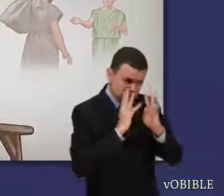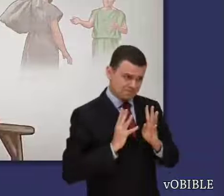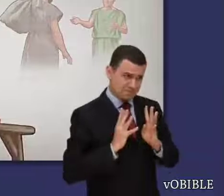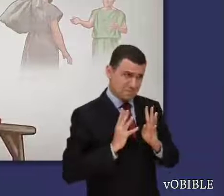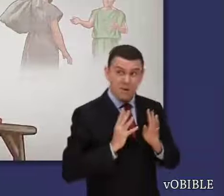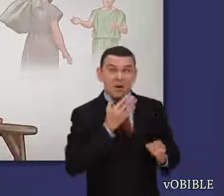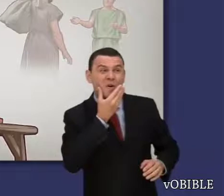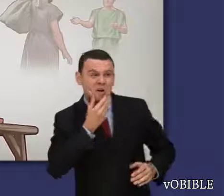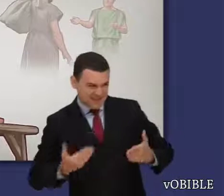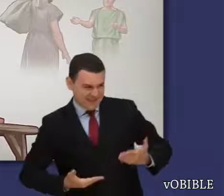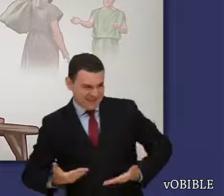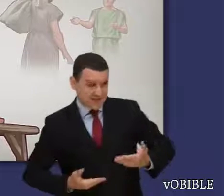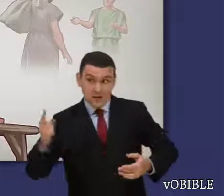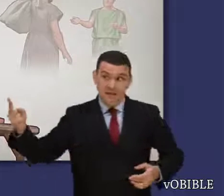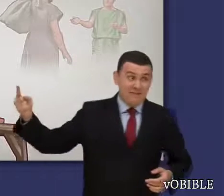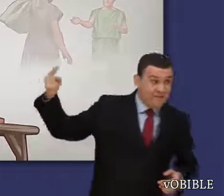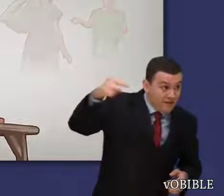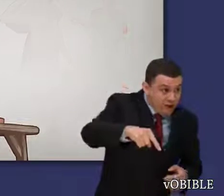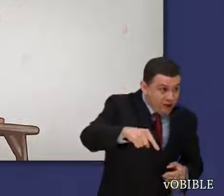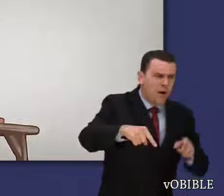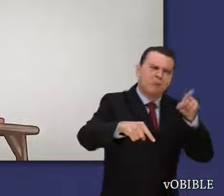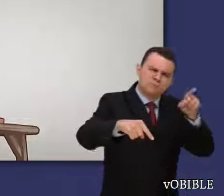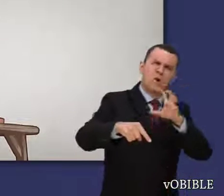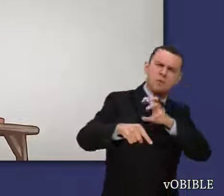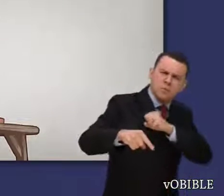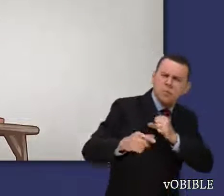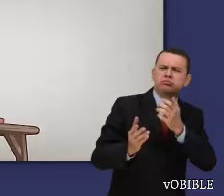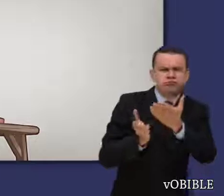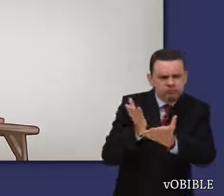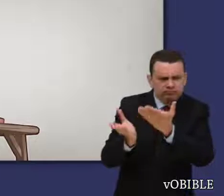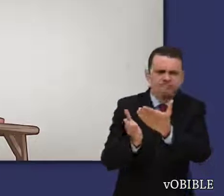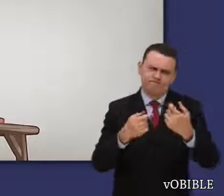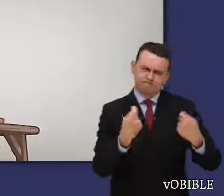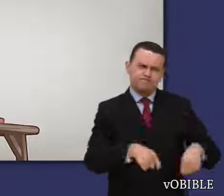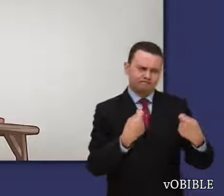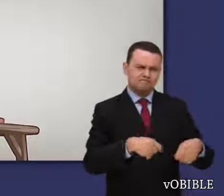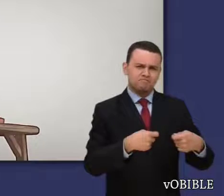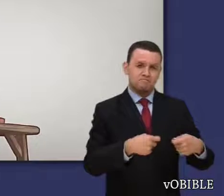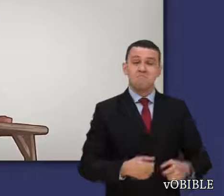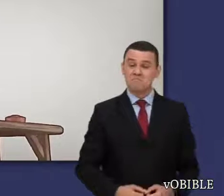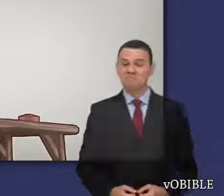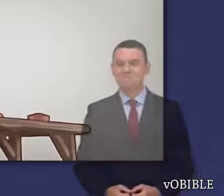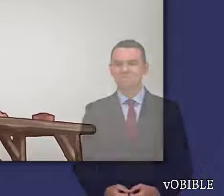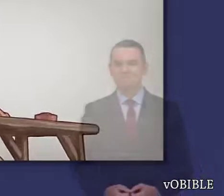Paulo até mesmo escreveu a carta inteira de próprio punho, algo que ele quase nunca fazia.